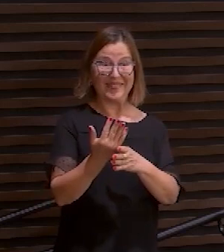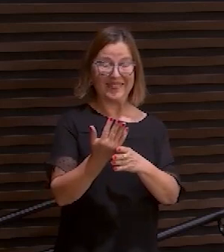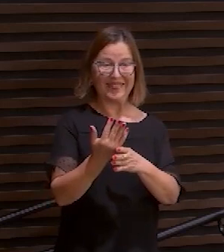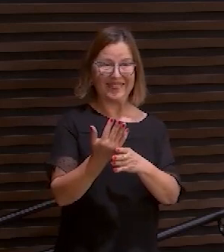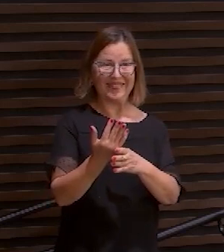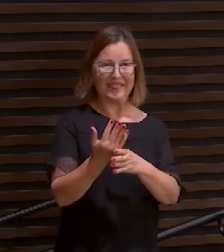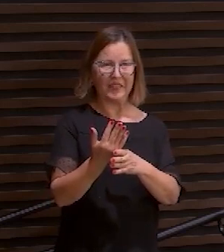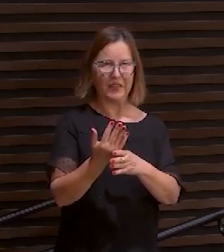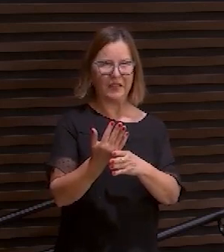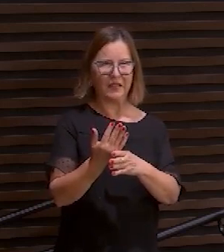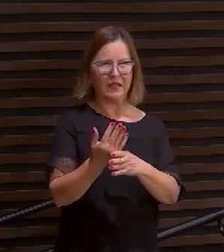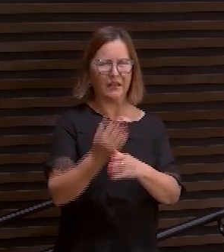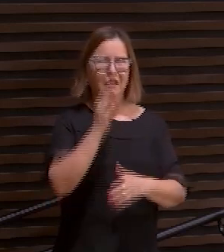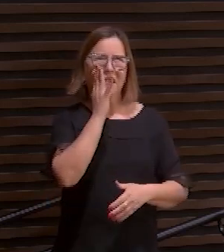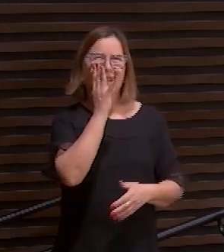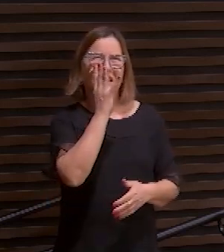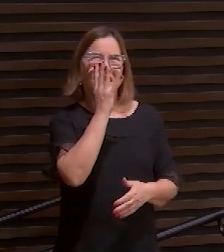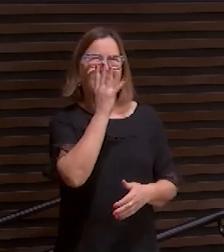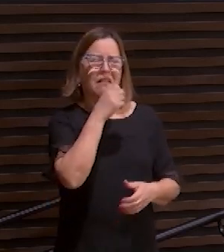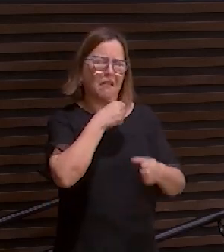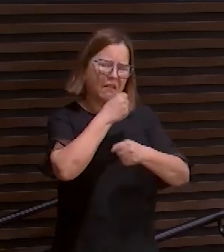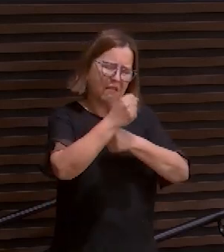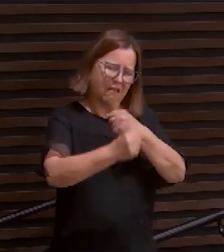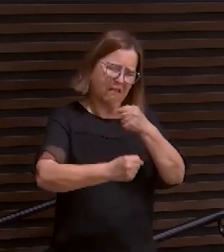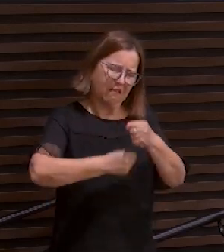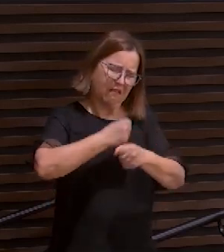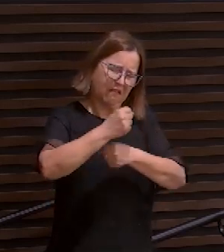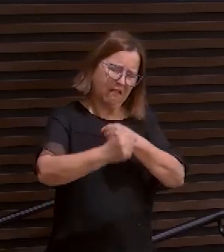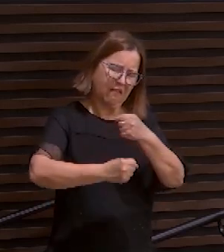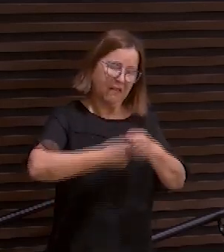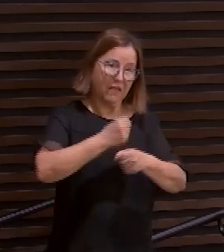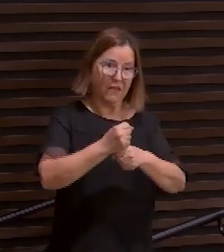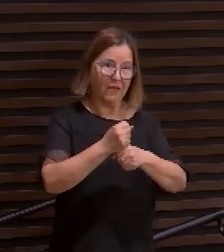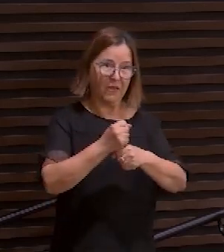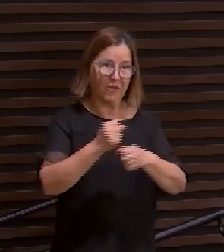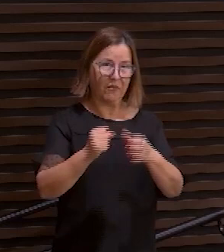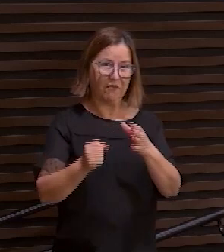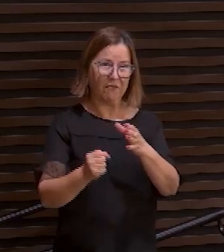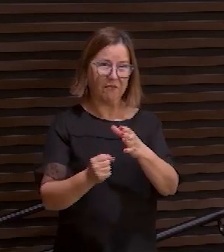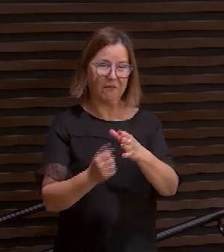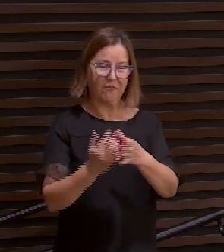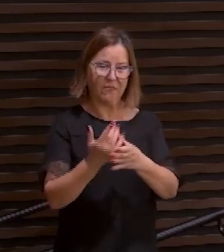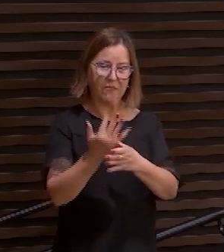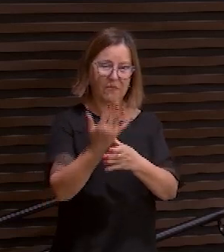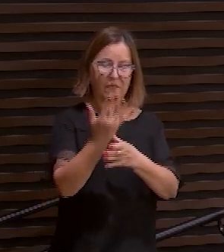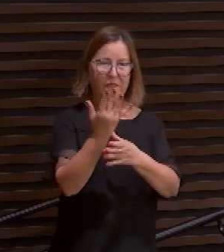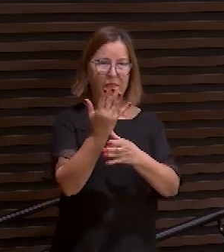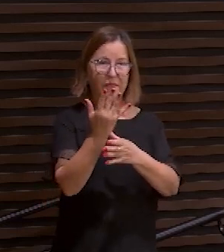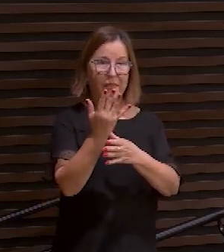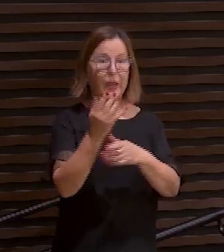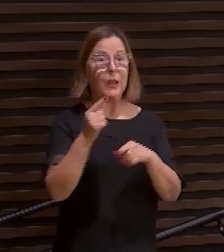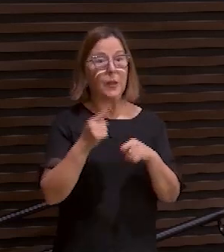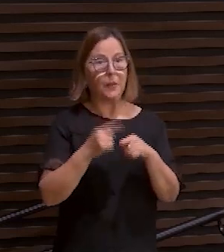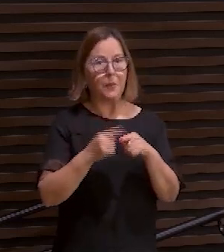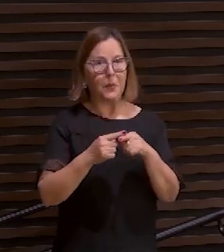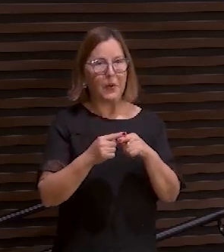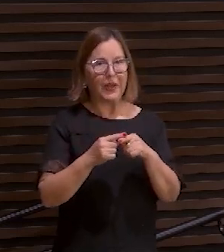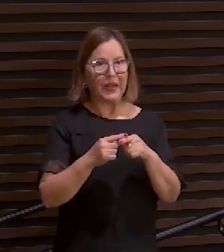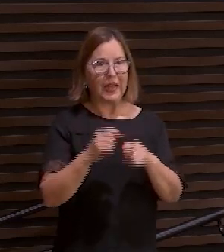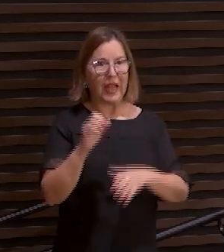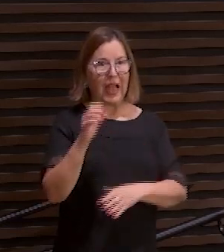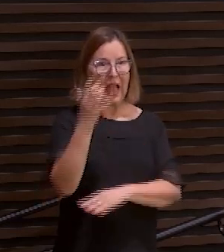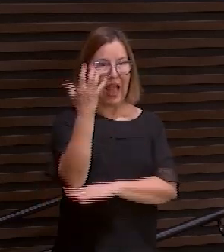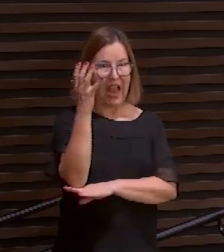Porém, levaram-se anos para que esta planta se tornasse um arbusto. Porque o carvalho ele